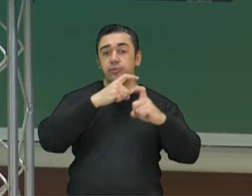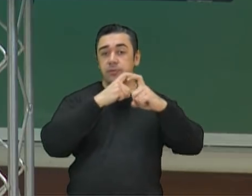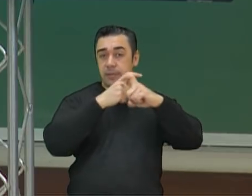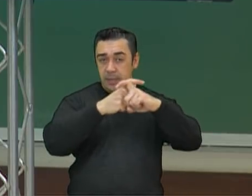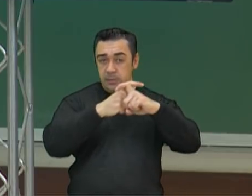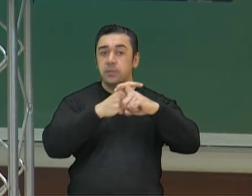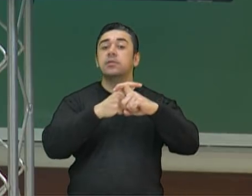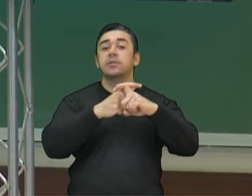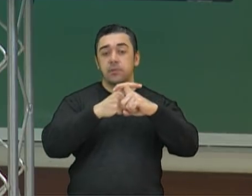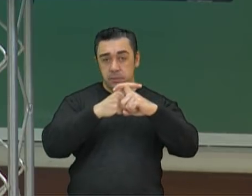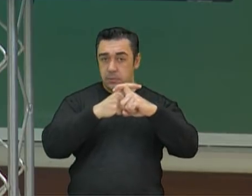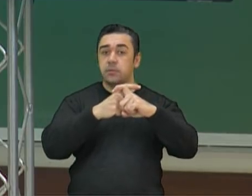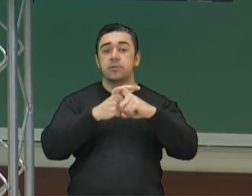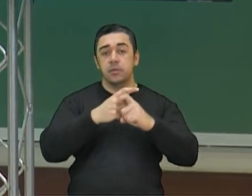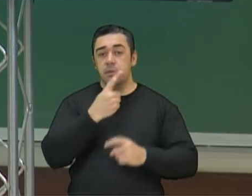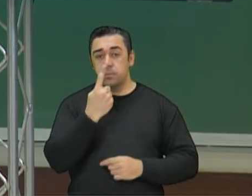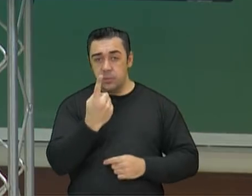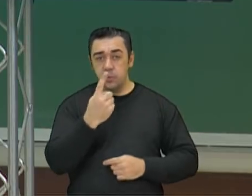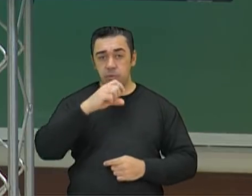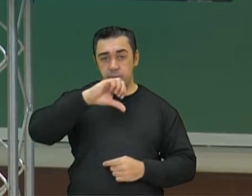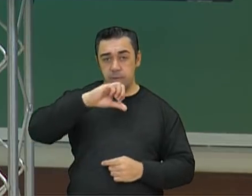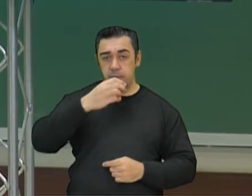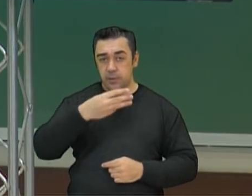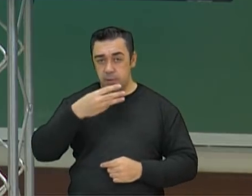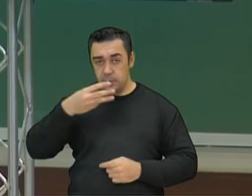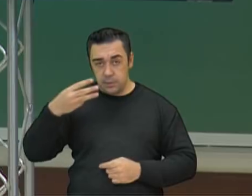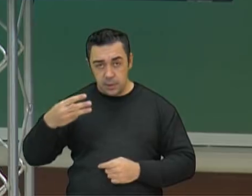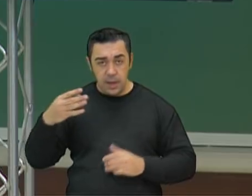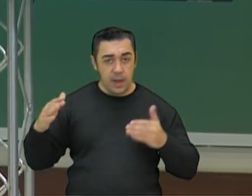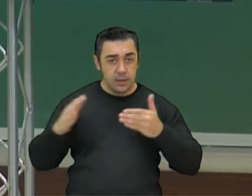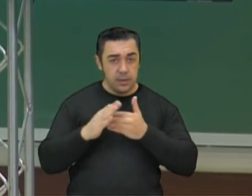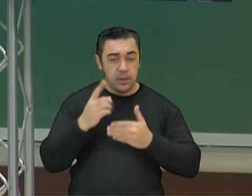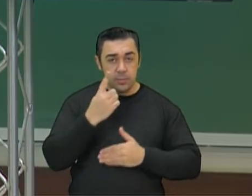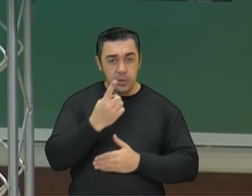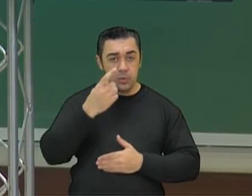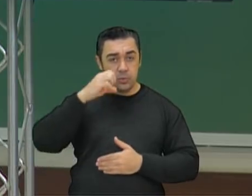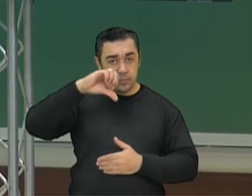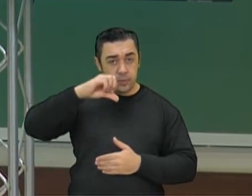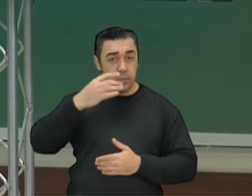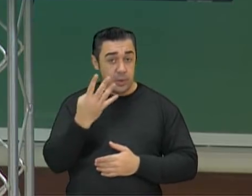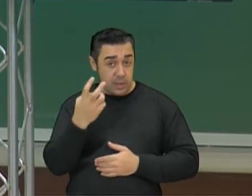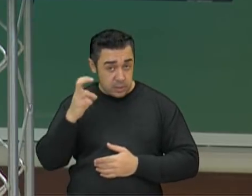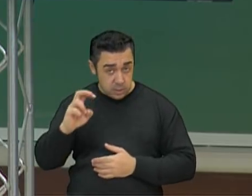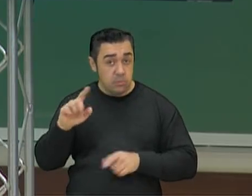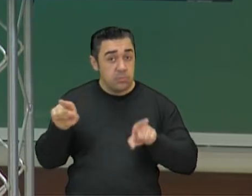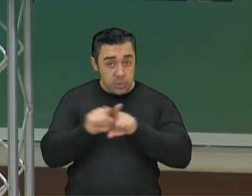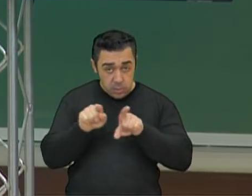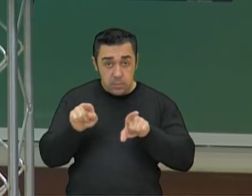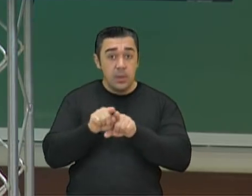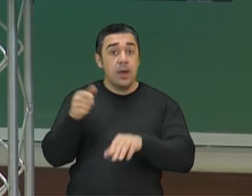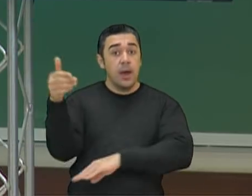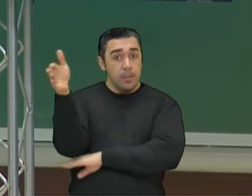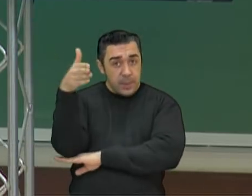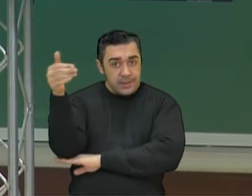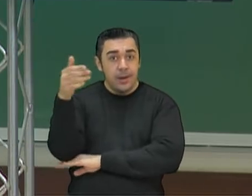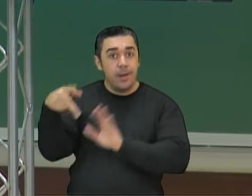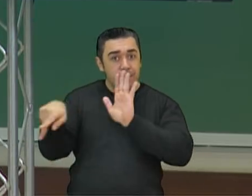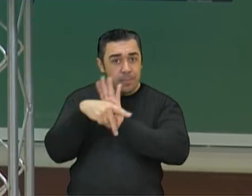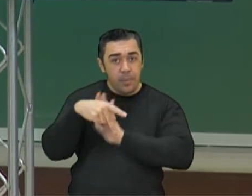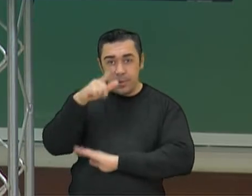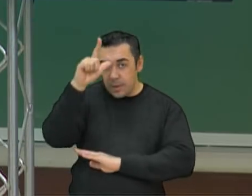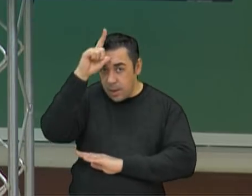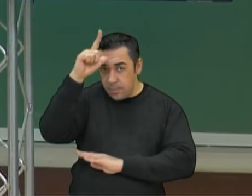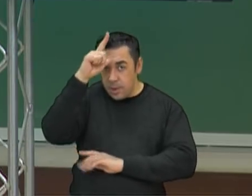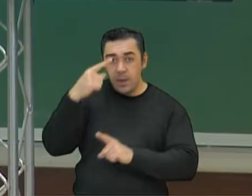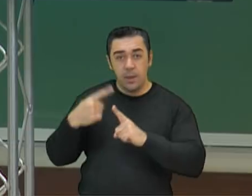se tornou, entre 1933 até 1945, também bandeira da Alemanha,